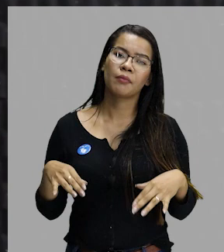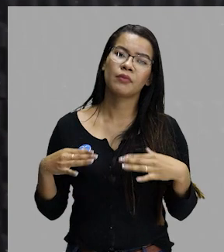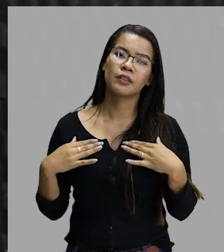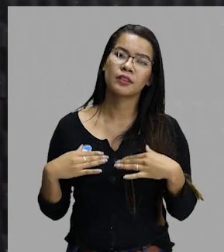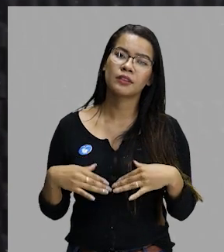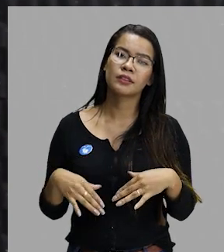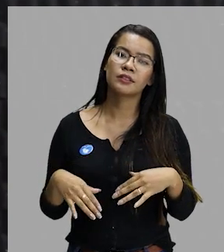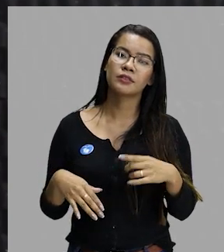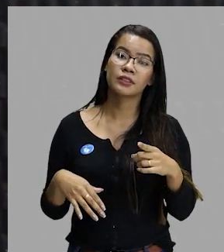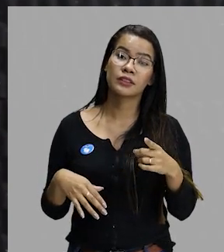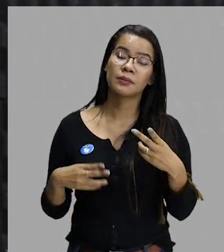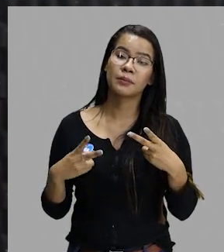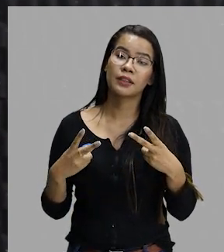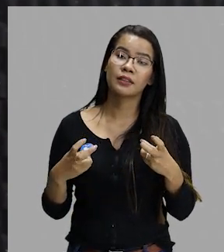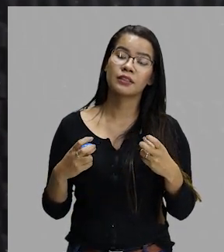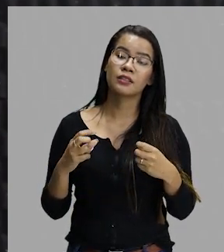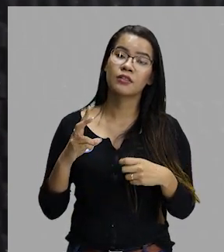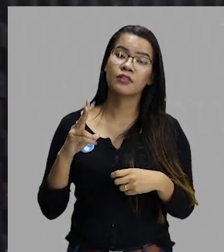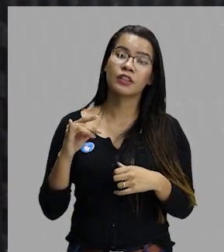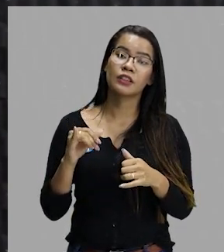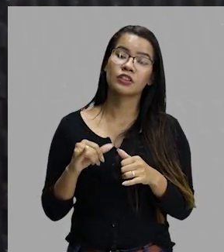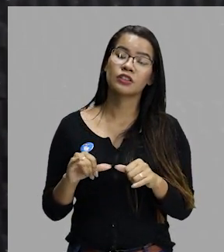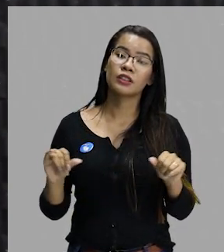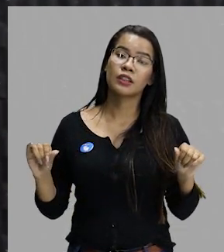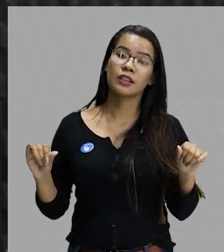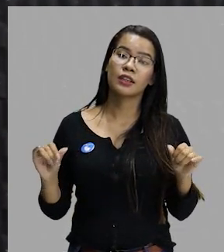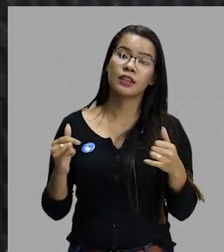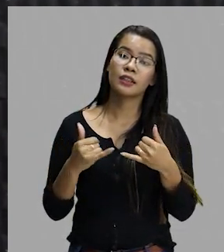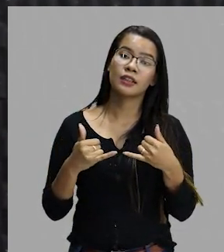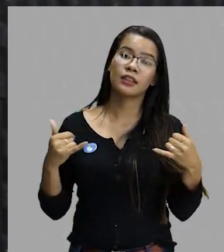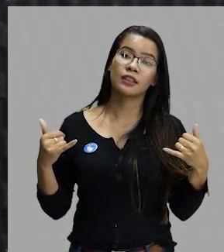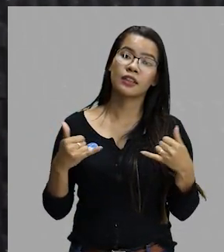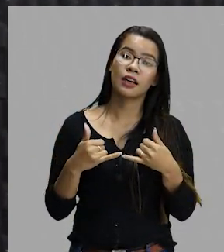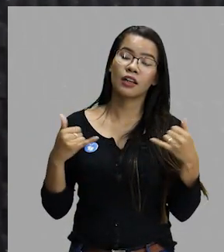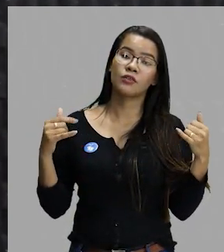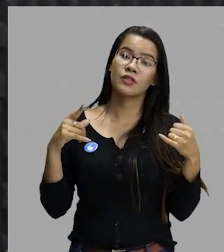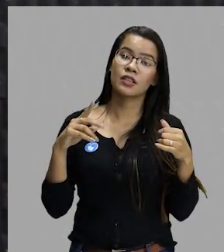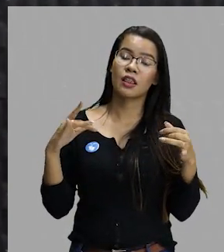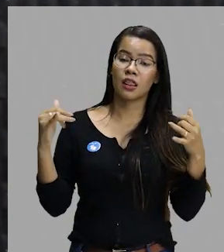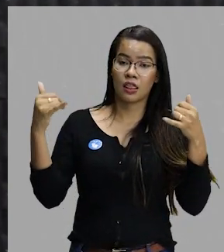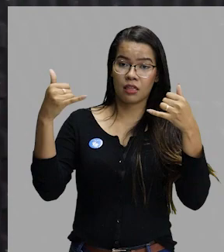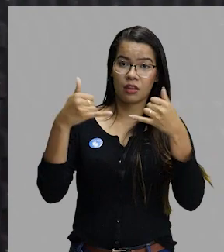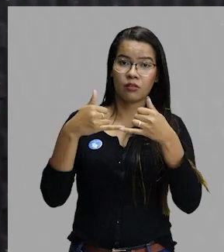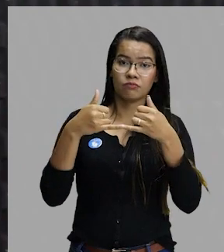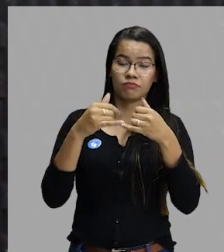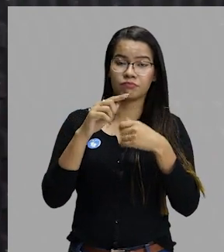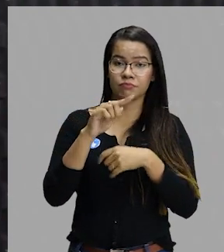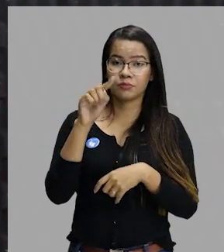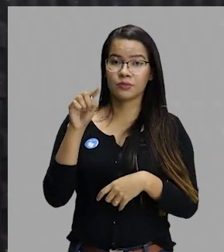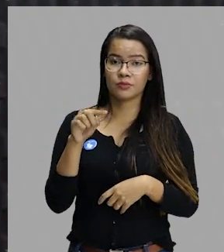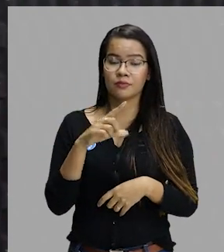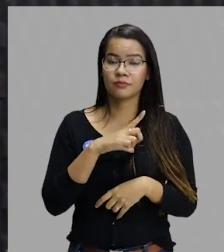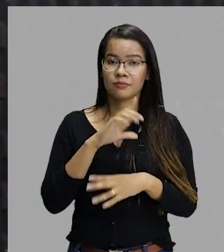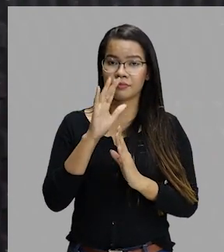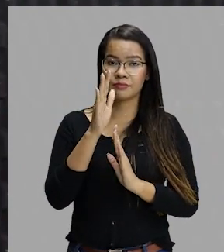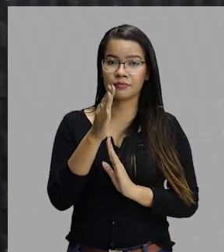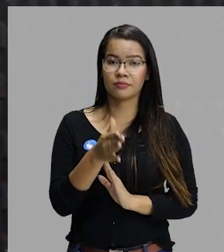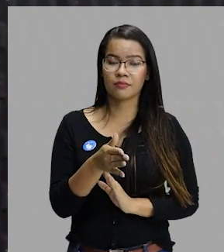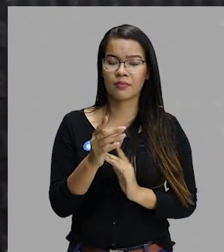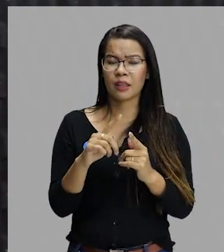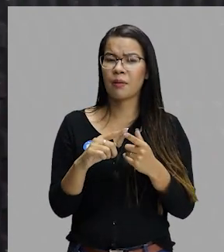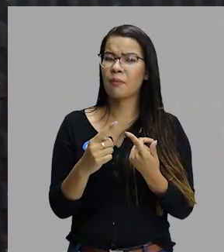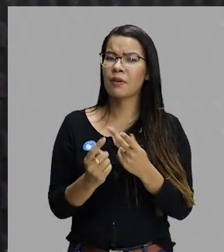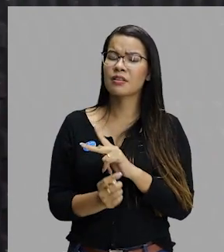mas você percebe que ele vai estar aqui alinhado, né? Você liga os pontos, deu uma reta. Ah,